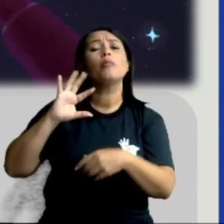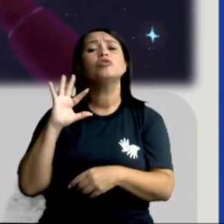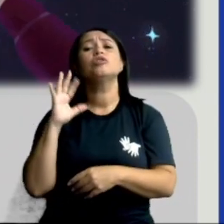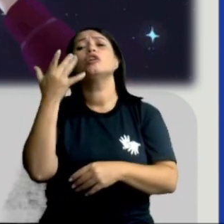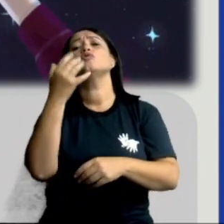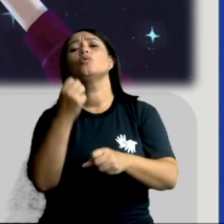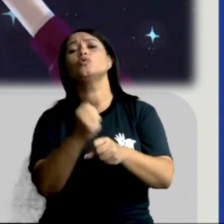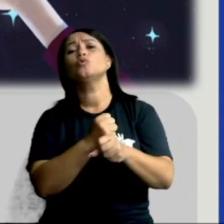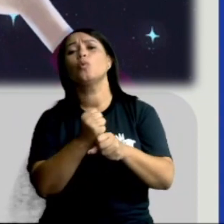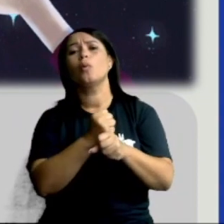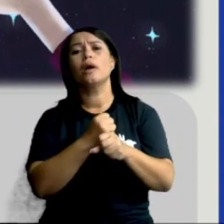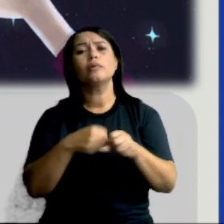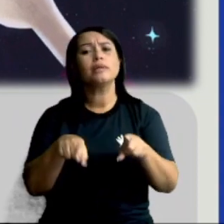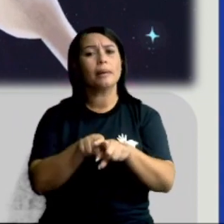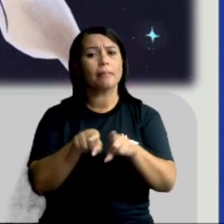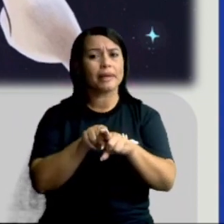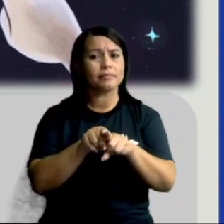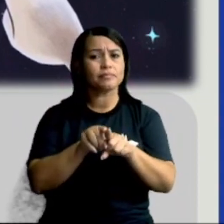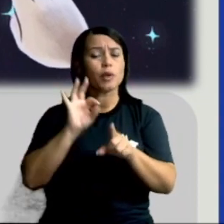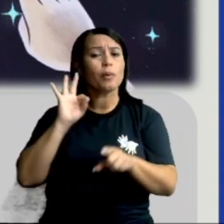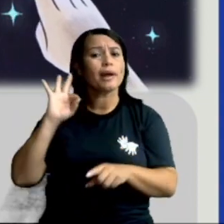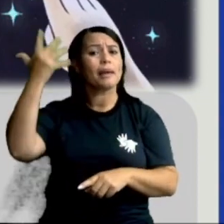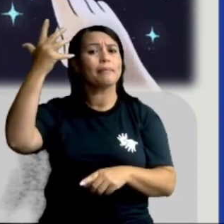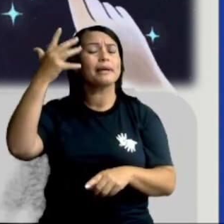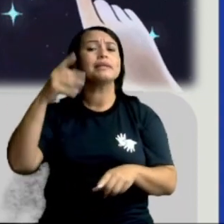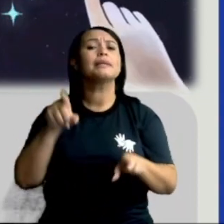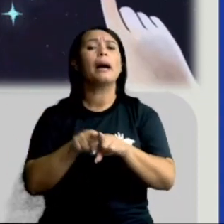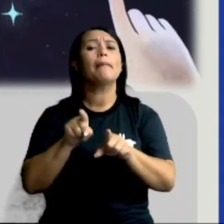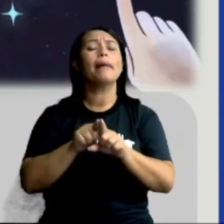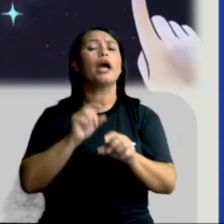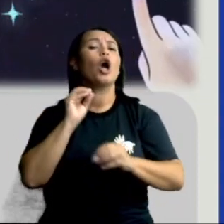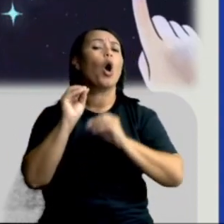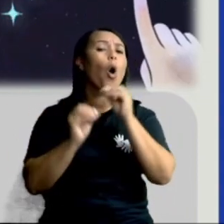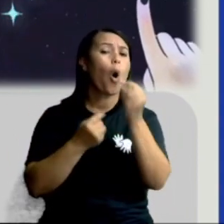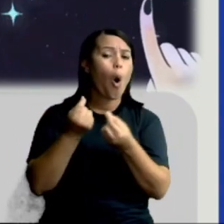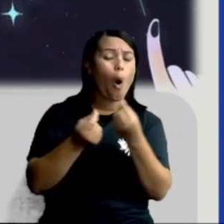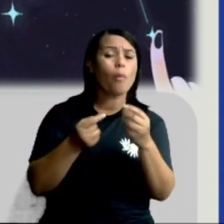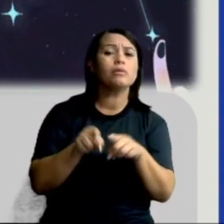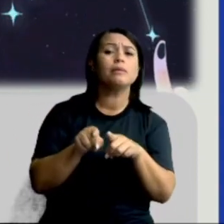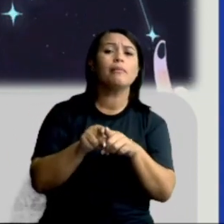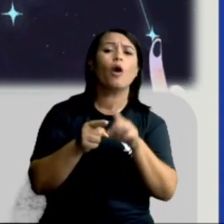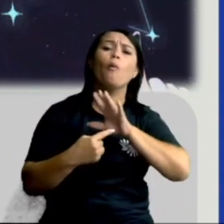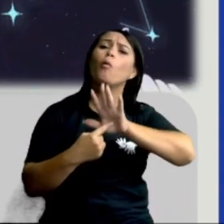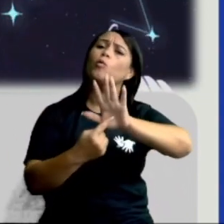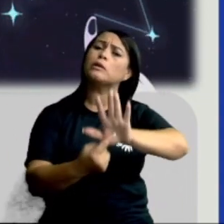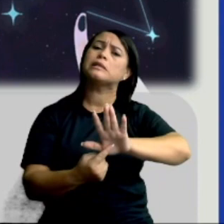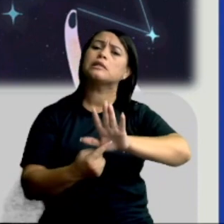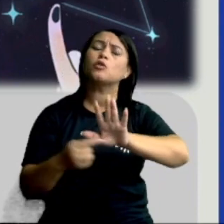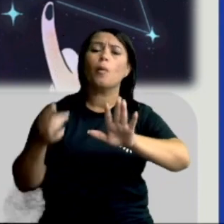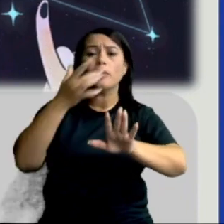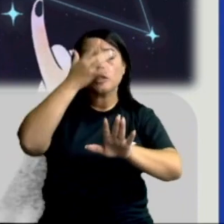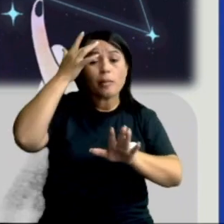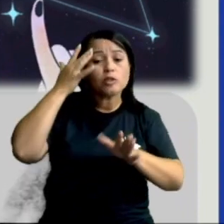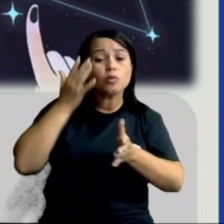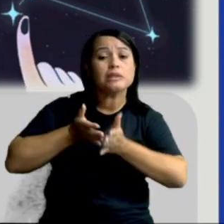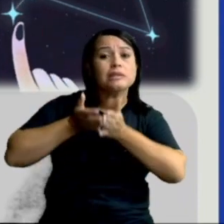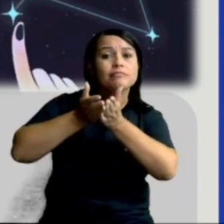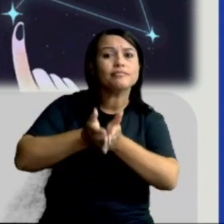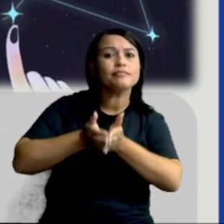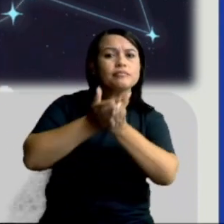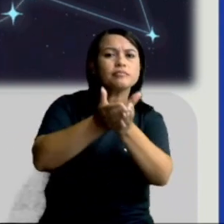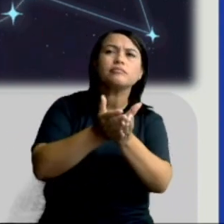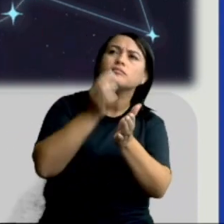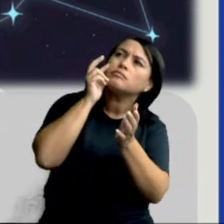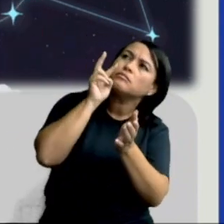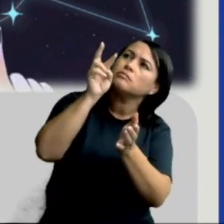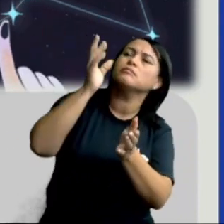do ano e o clima. Elas eram usadas também como orientações para os navegadores.